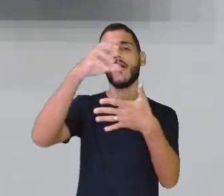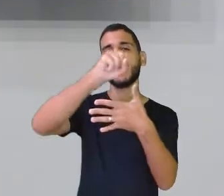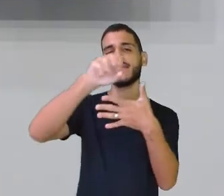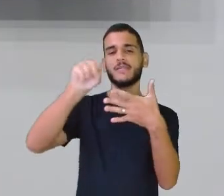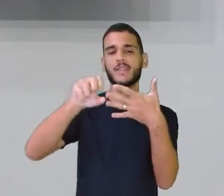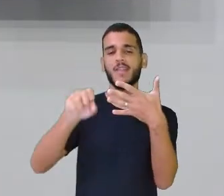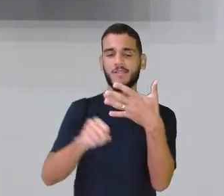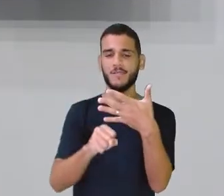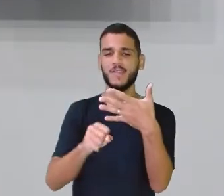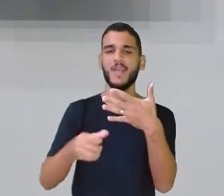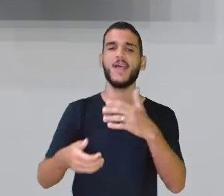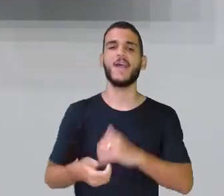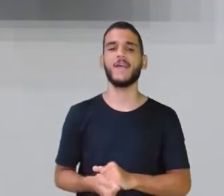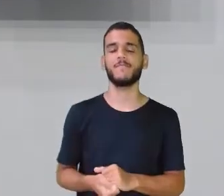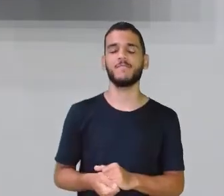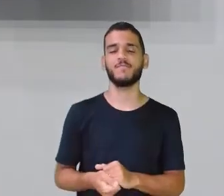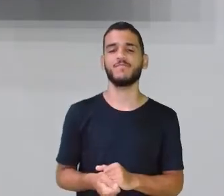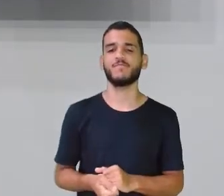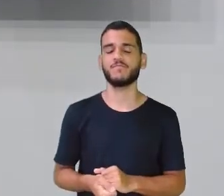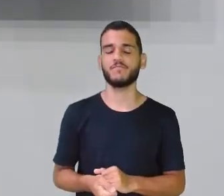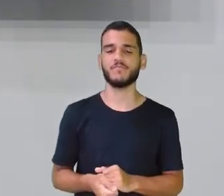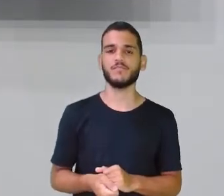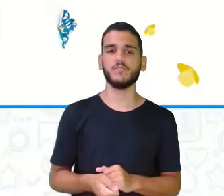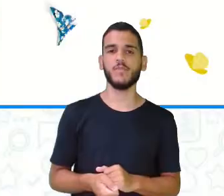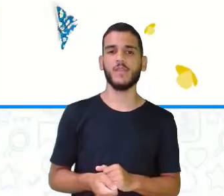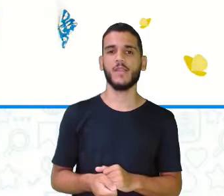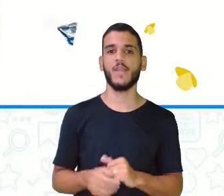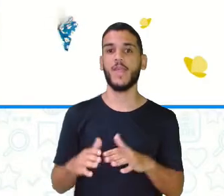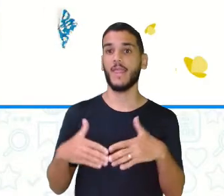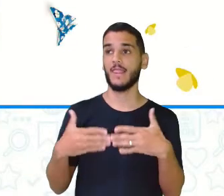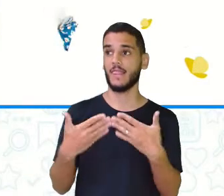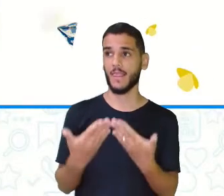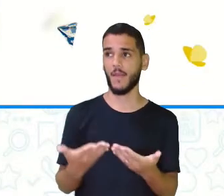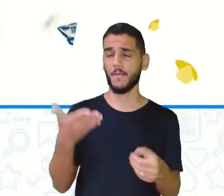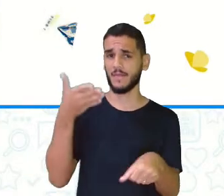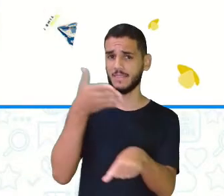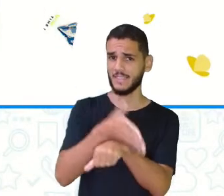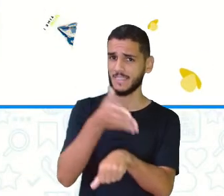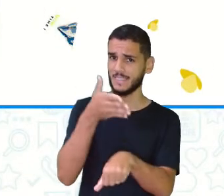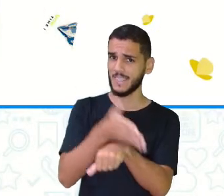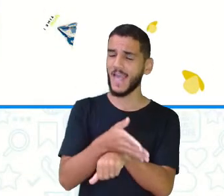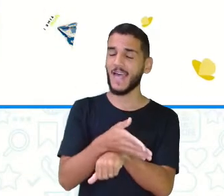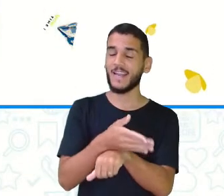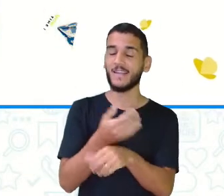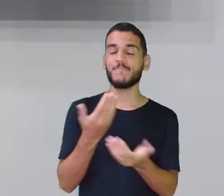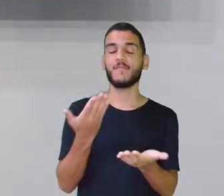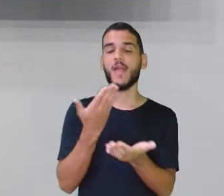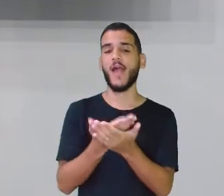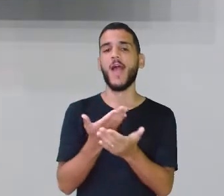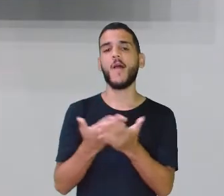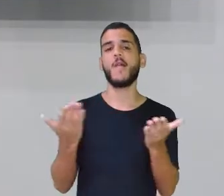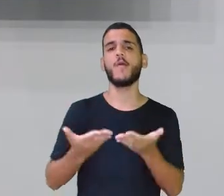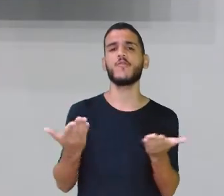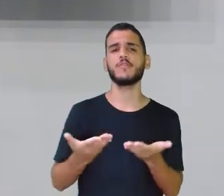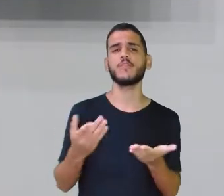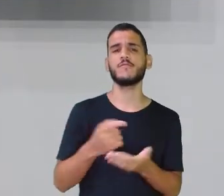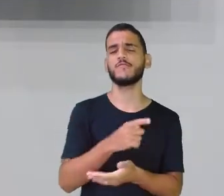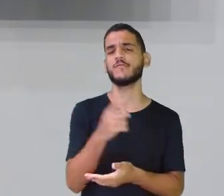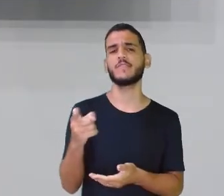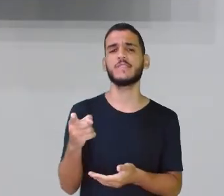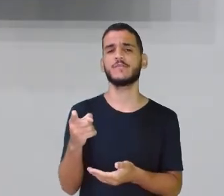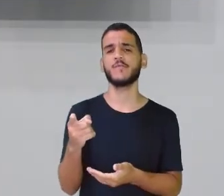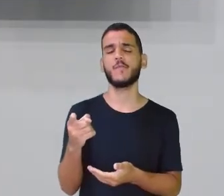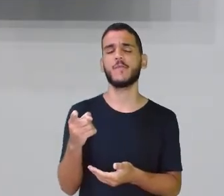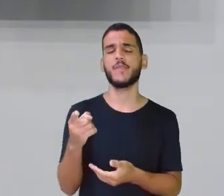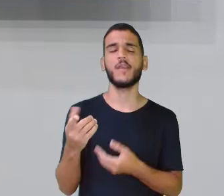já estou dando pistas sobre a nossa aula de hoje. E para vocês acessarem essa nossa aula, como é que vocês vão fazer? Meu avatar ali hoje já está no